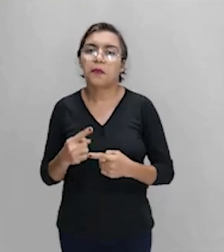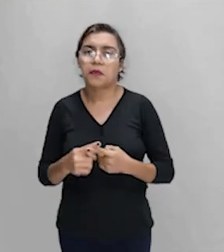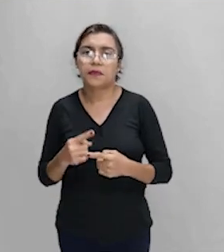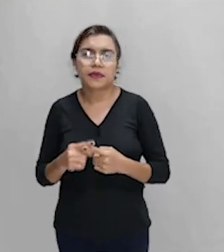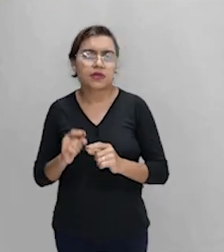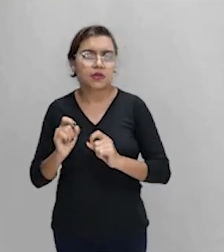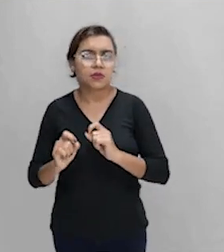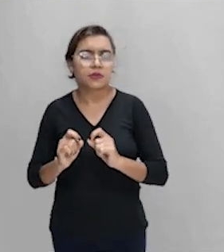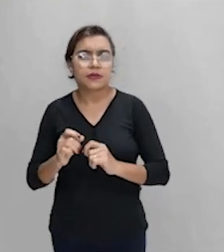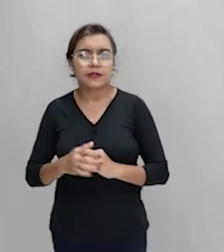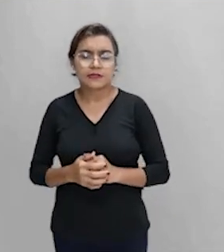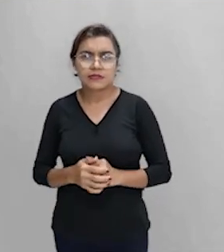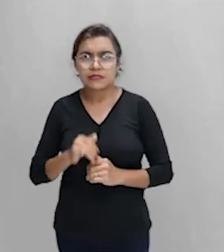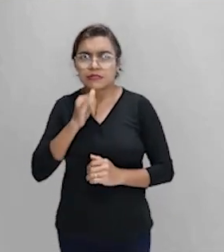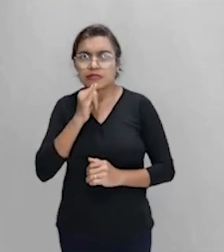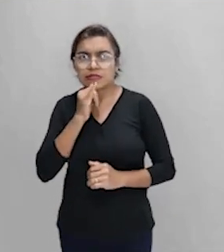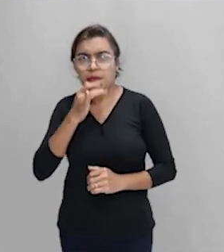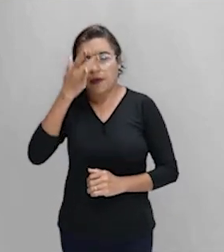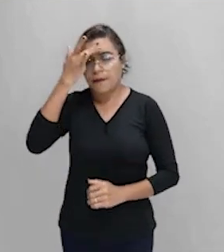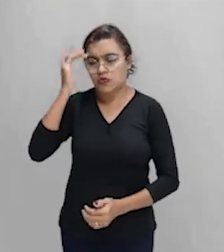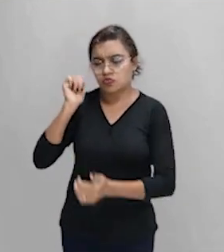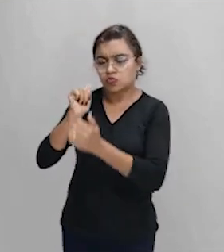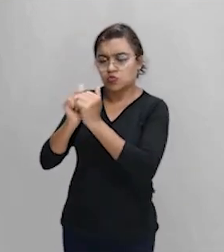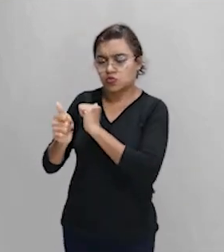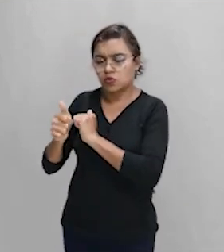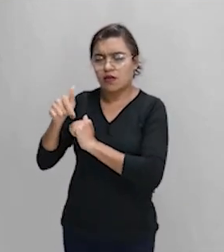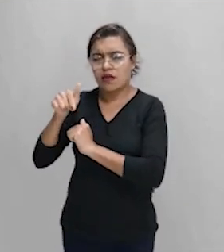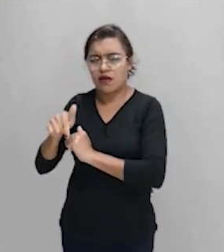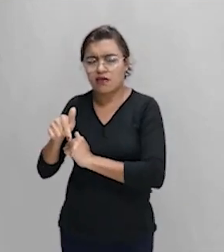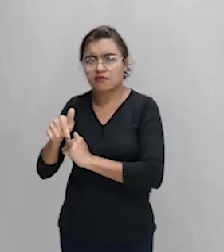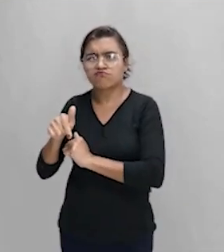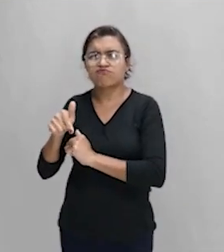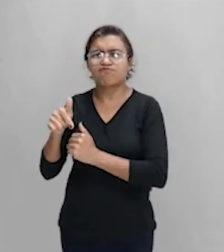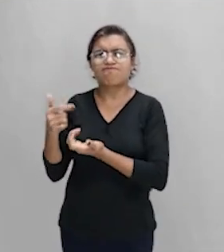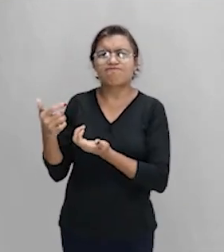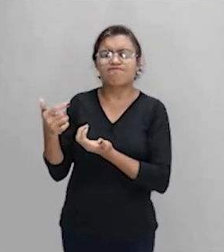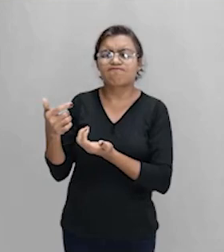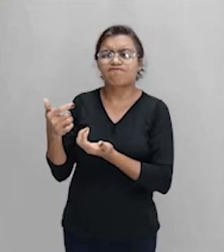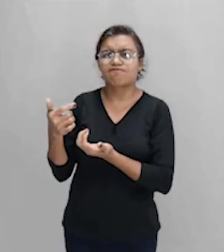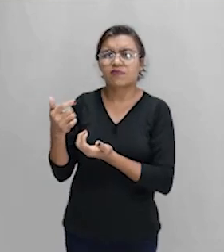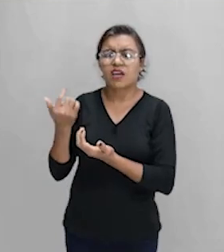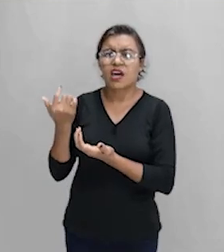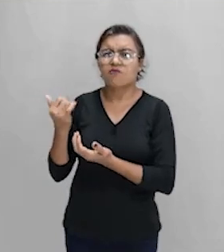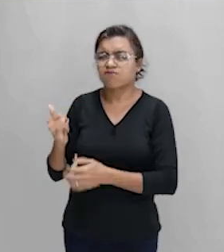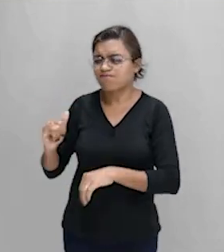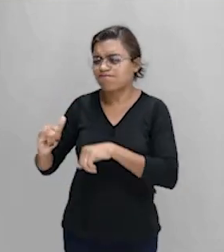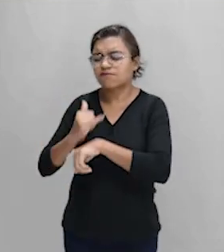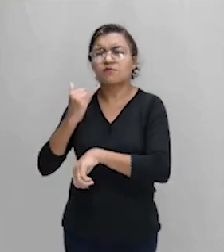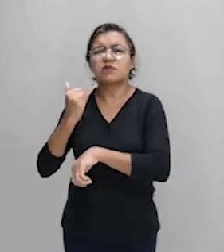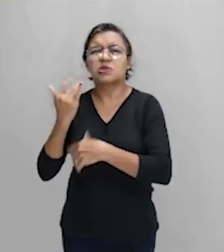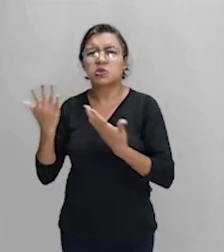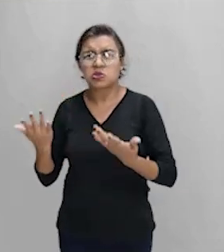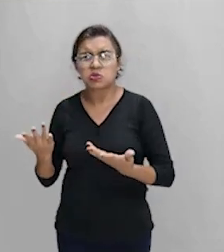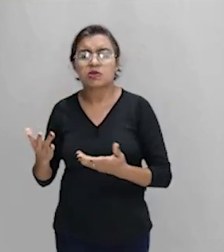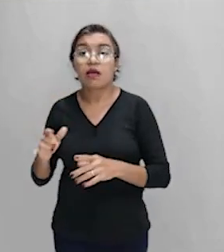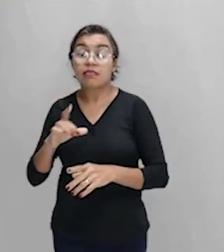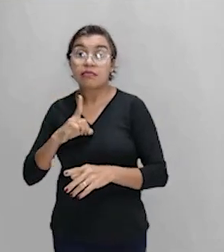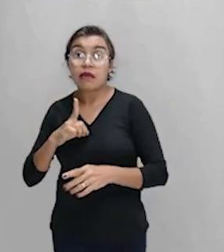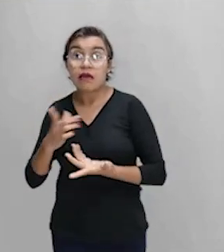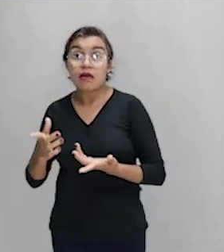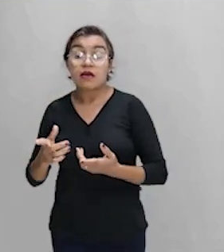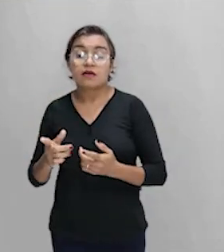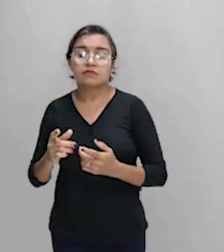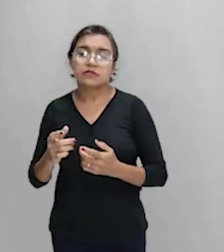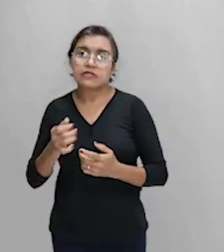muito tênue entre o atleta se machucar, o atleta chegar no nível melhor que ele poderia chegar naquelas condições. E de repente